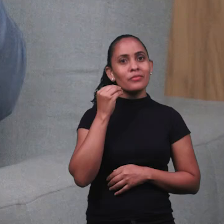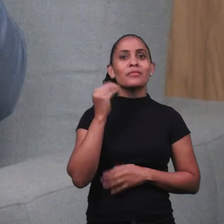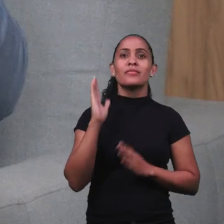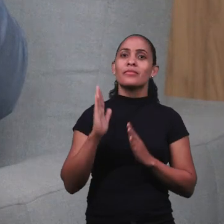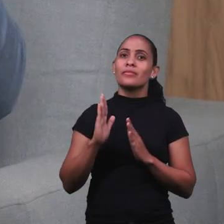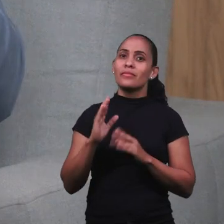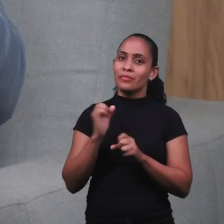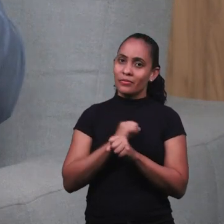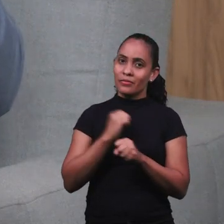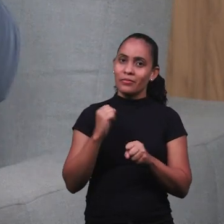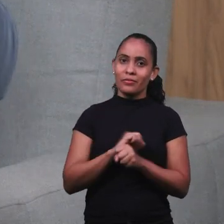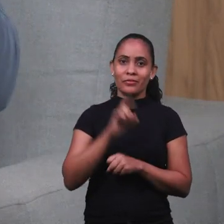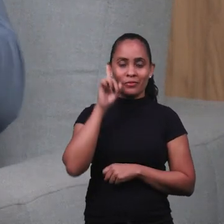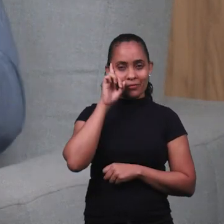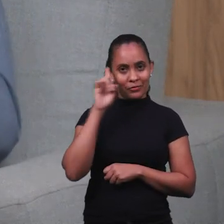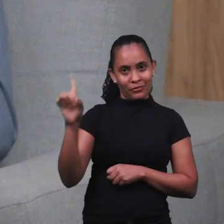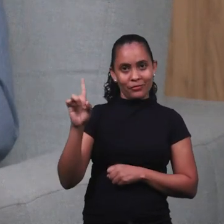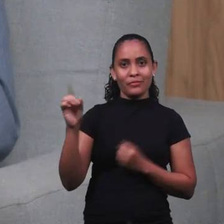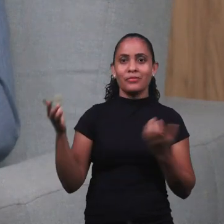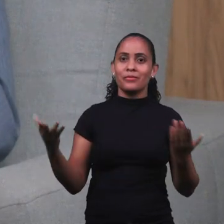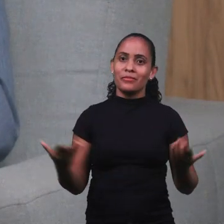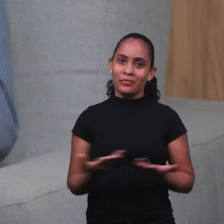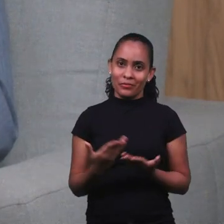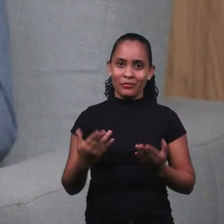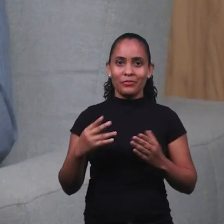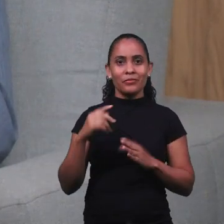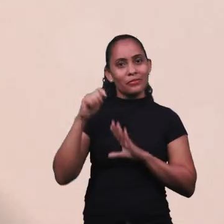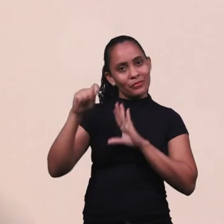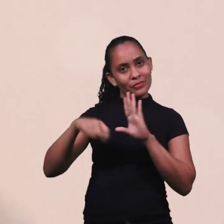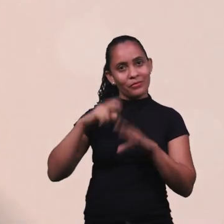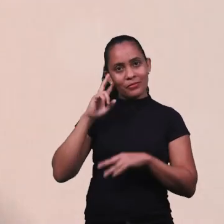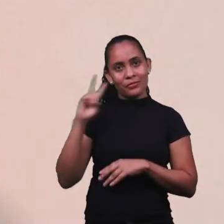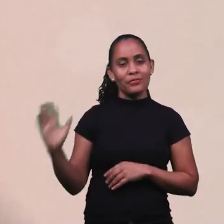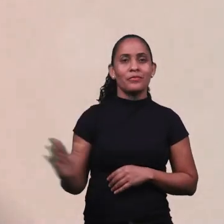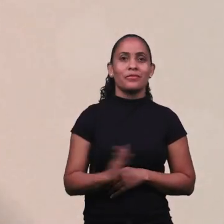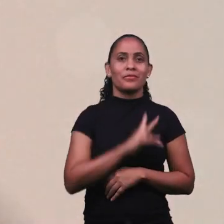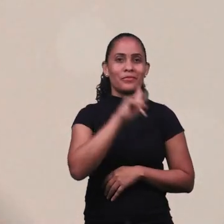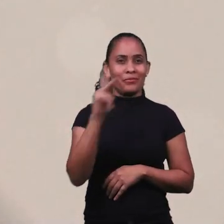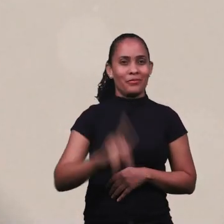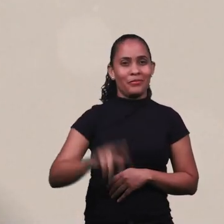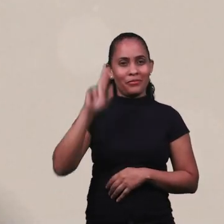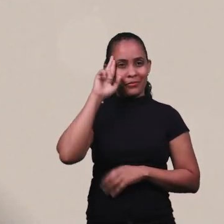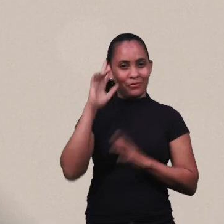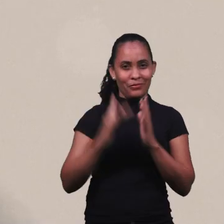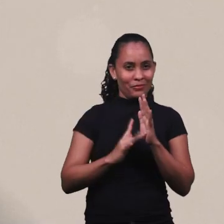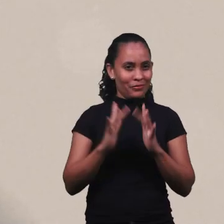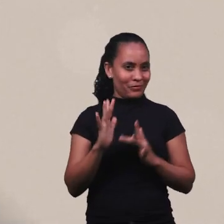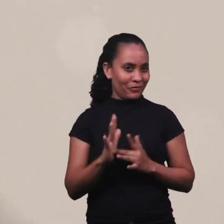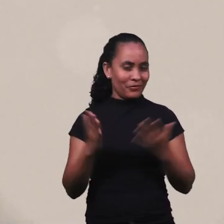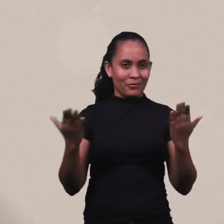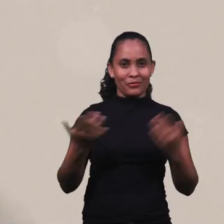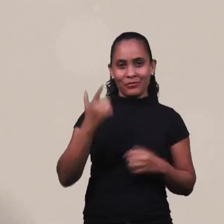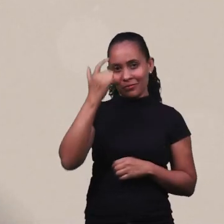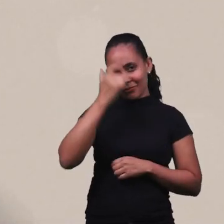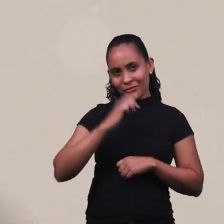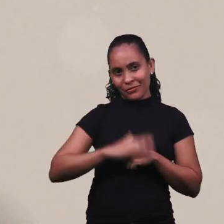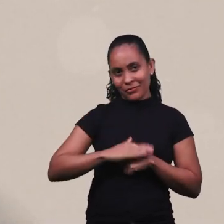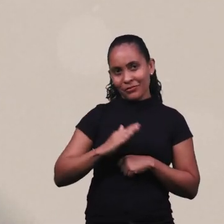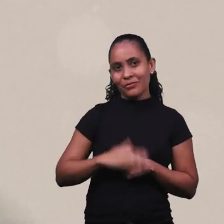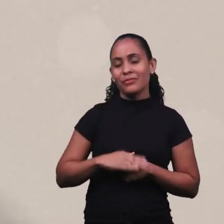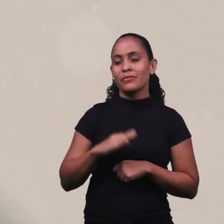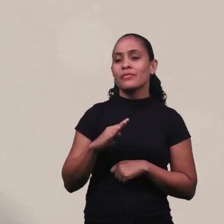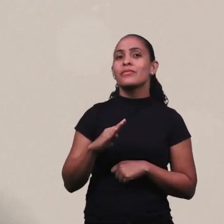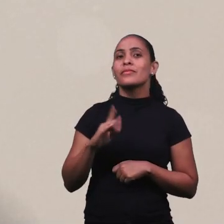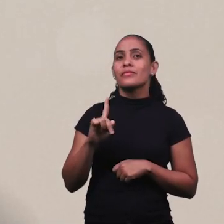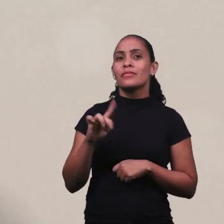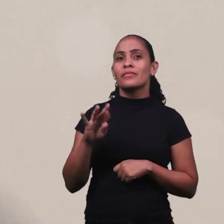na obra de Deus. Vamos assim assistir os vídeos. A paz do Senhor Jesus. Eu me chamo Quitéria de